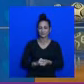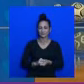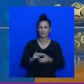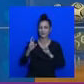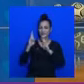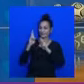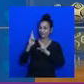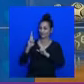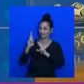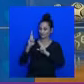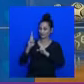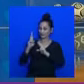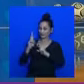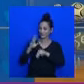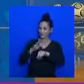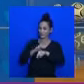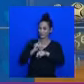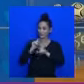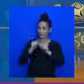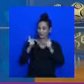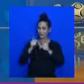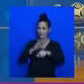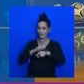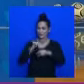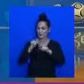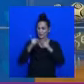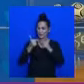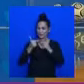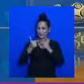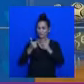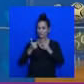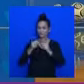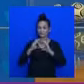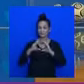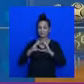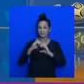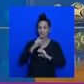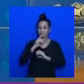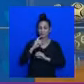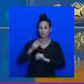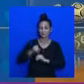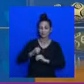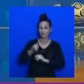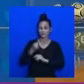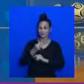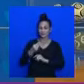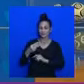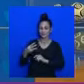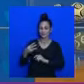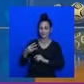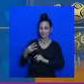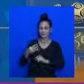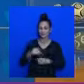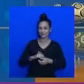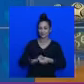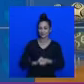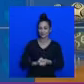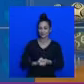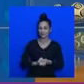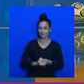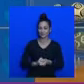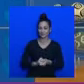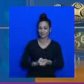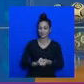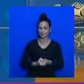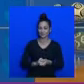Dedos cruzados. Chamando a sorte, vem sorte, vem sorte. Bola verde, número 13. Verde,